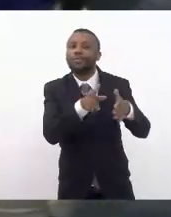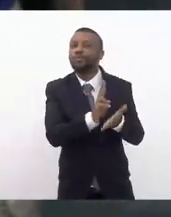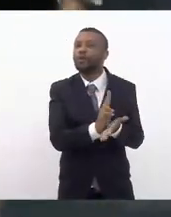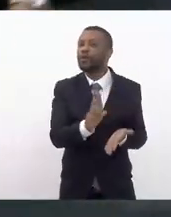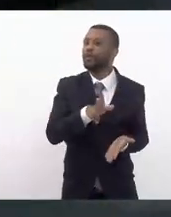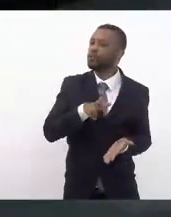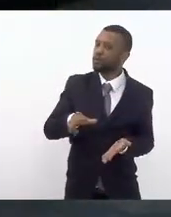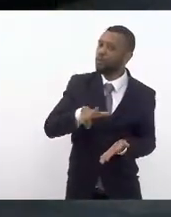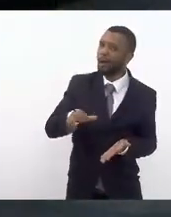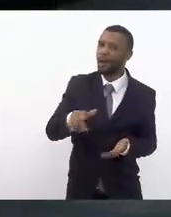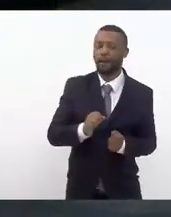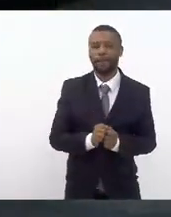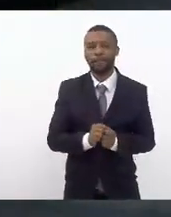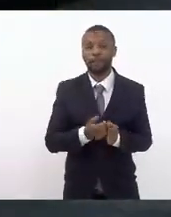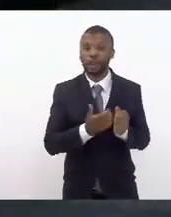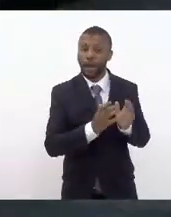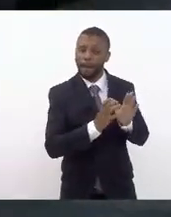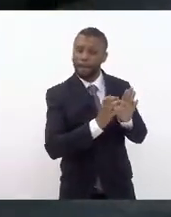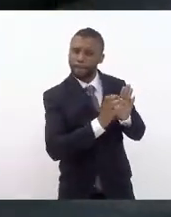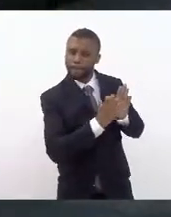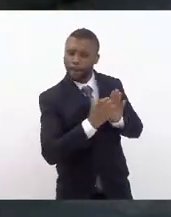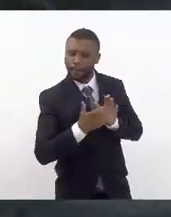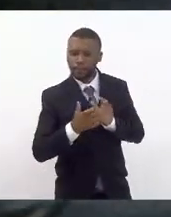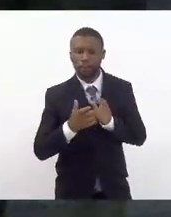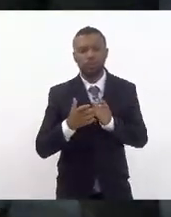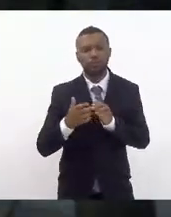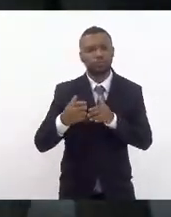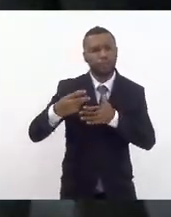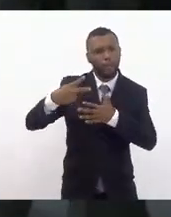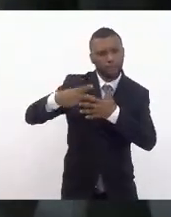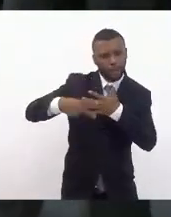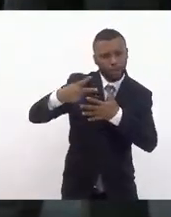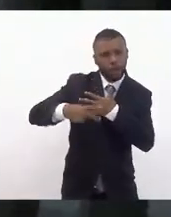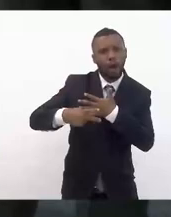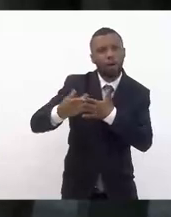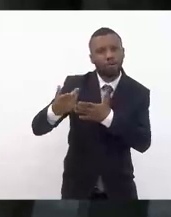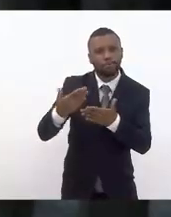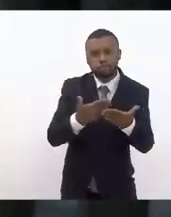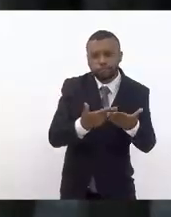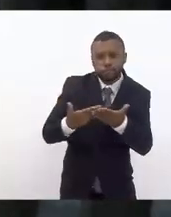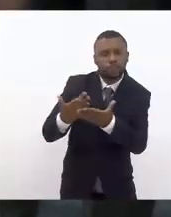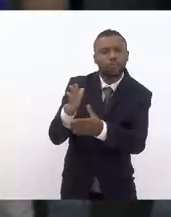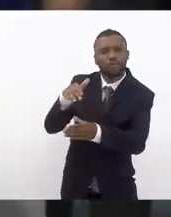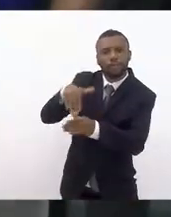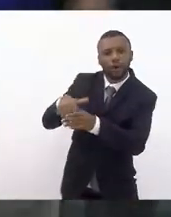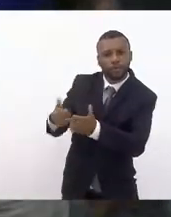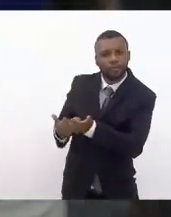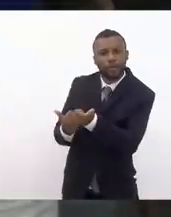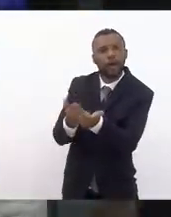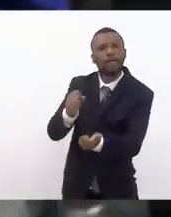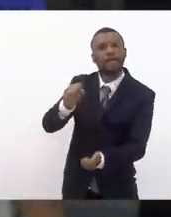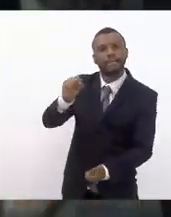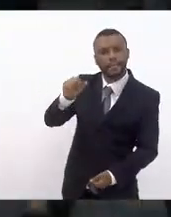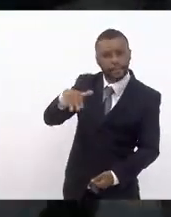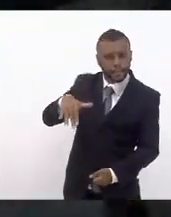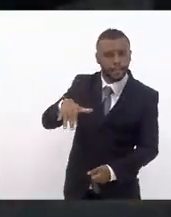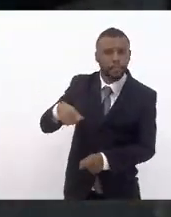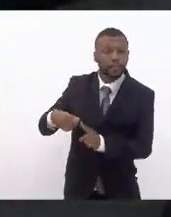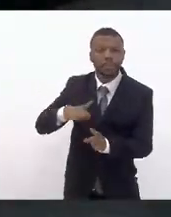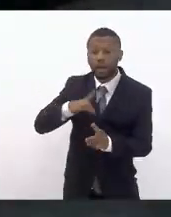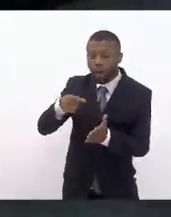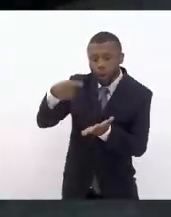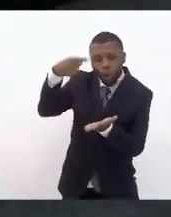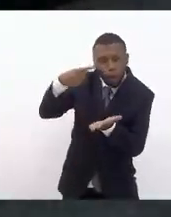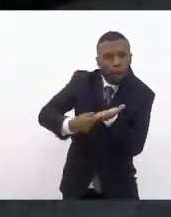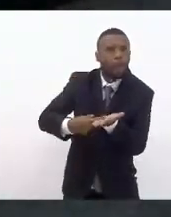universidade. A bancada do pessoal aqui encaminha o voto favorável, encaminha o voto pelo sim, porque tem